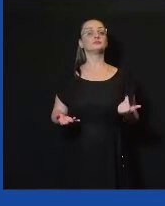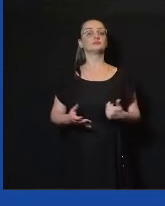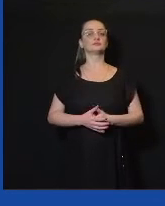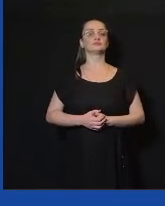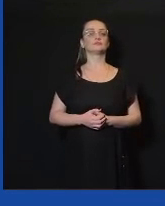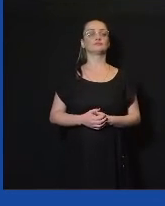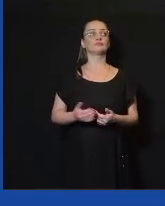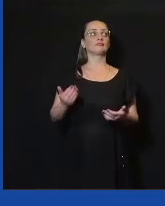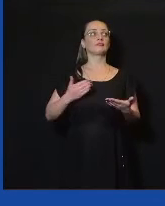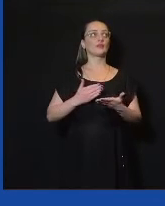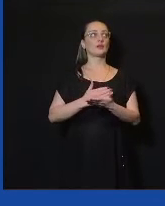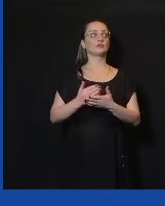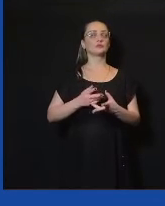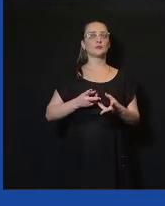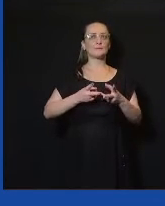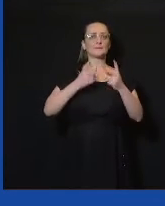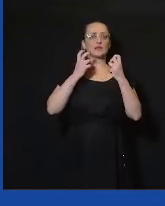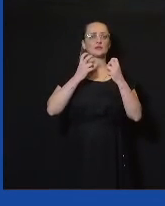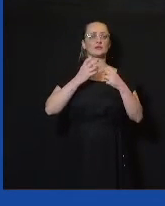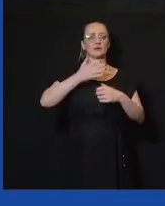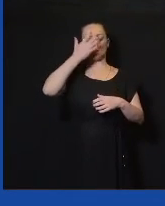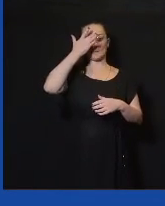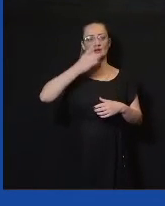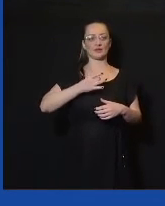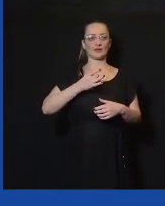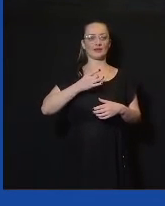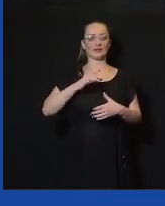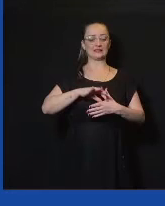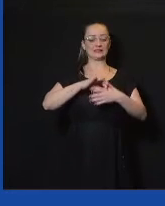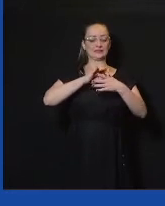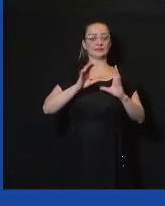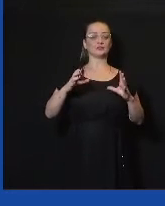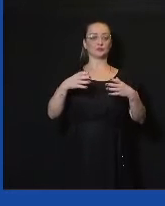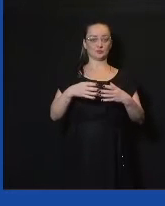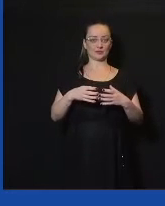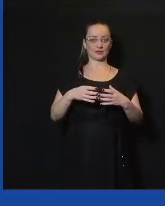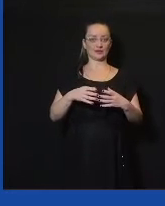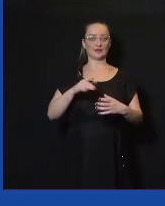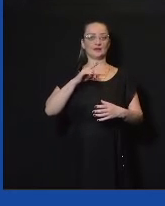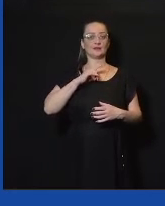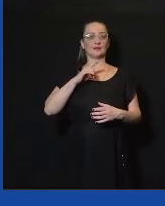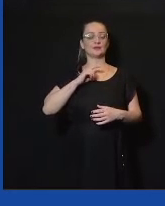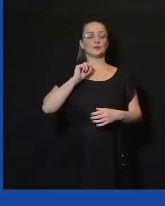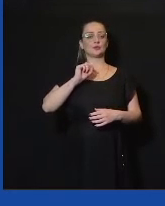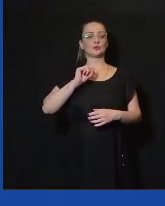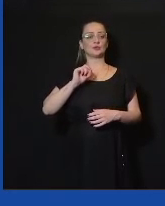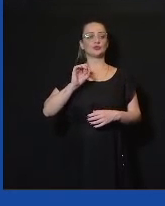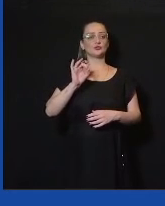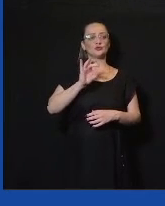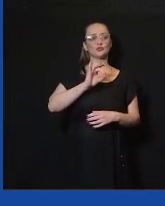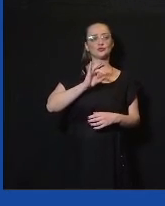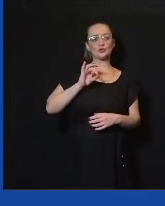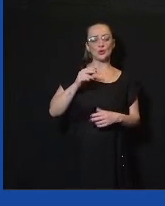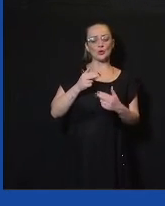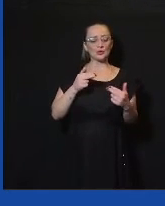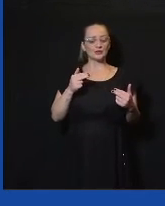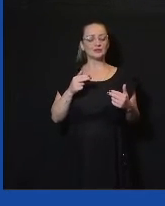passou a entender que essas lideranças comunitárias têm soft skills que eles gostariam de